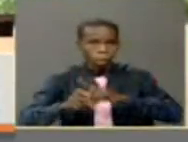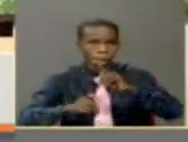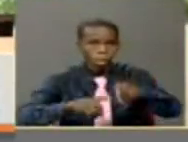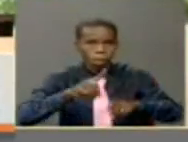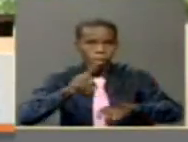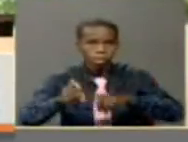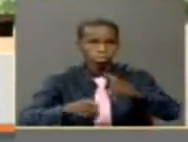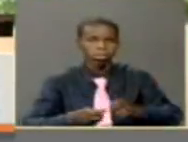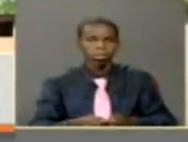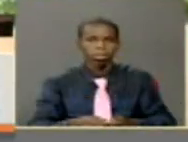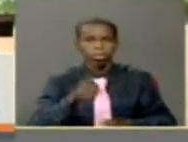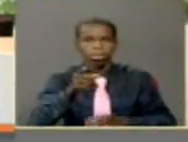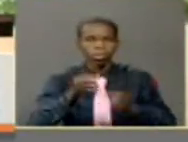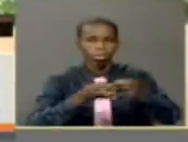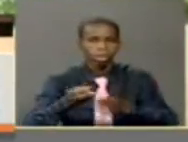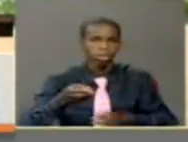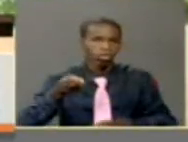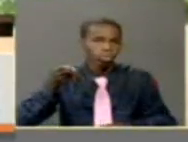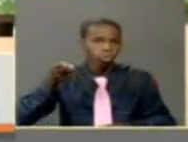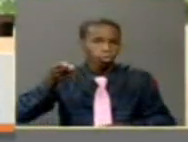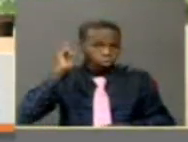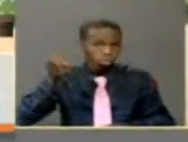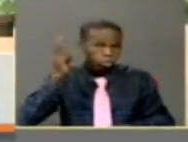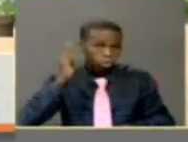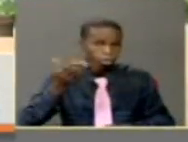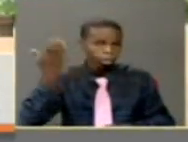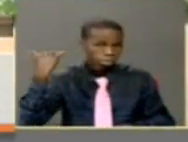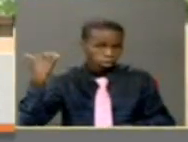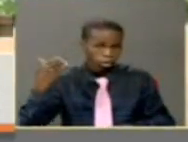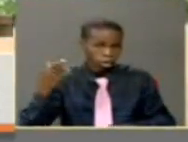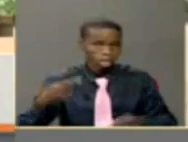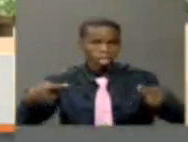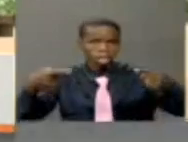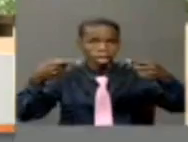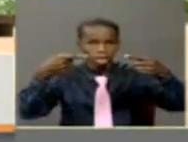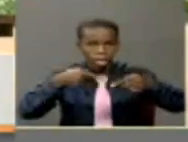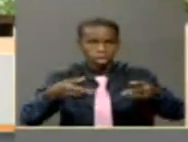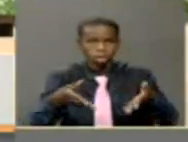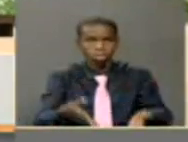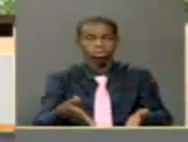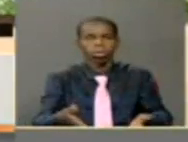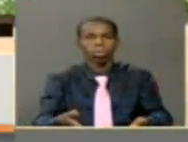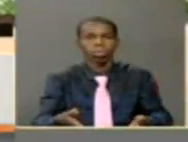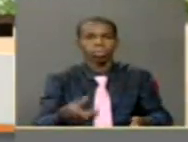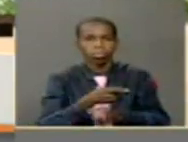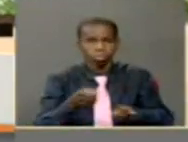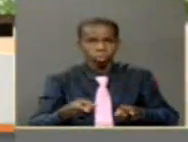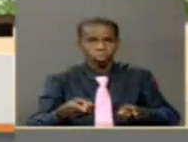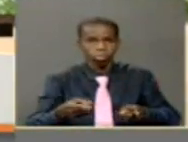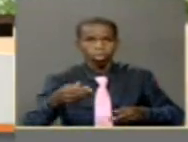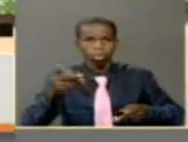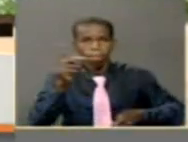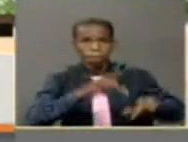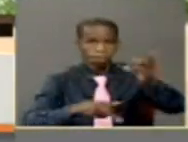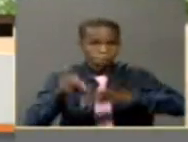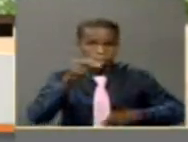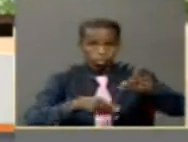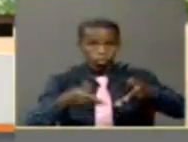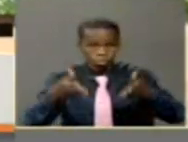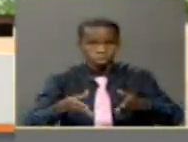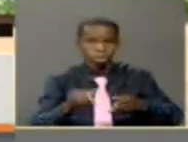história de um passado relata o presente para darmos o testemunho às novas gerações, o que é o acontecimento desta Lagoa do Feitiço, que é